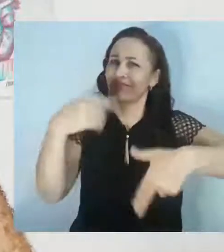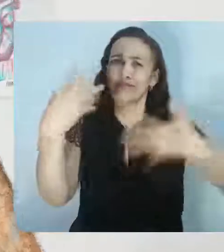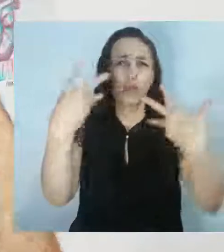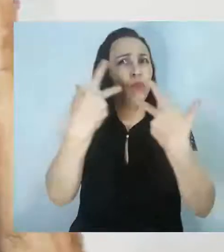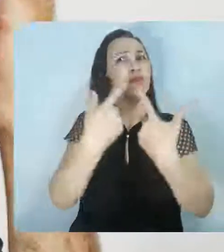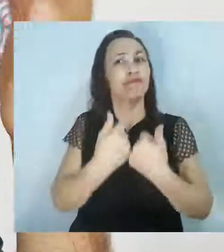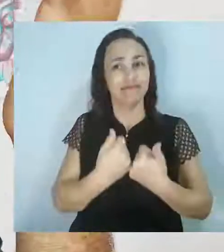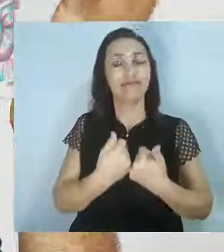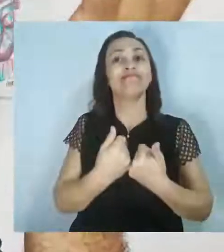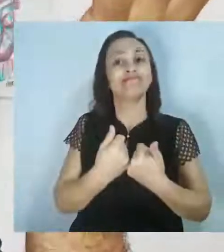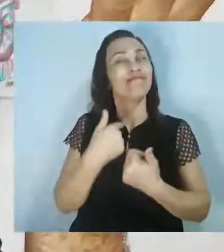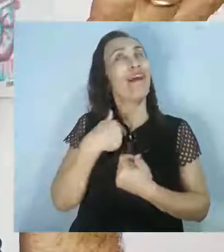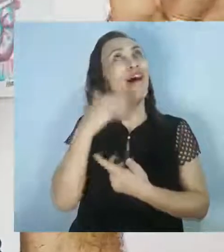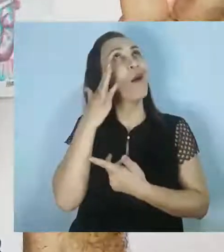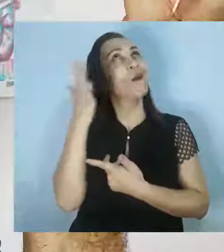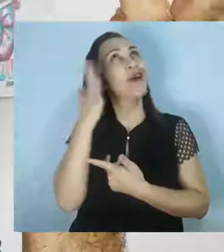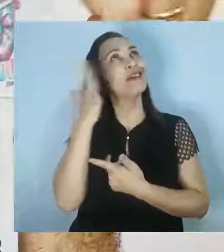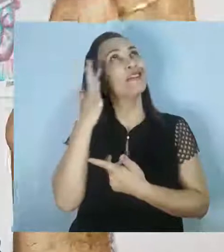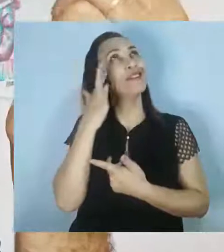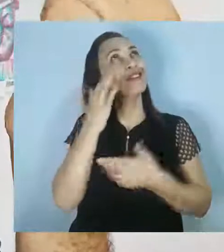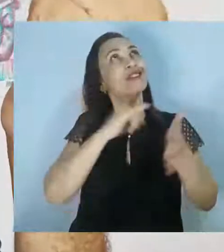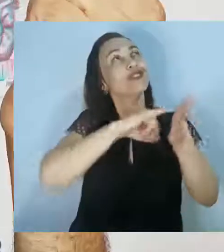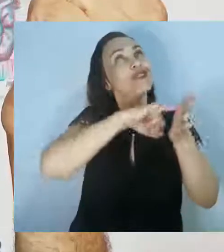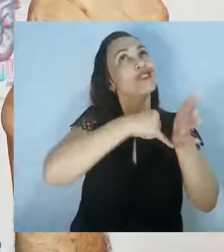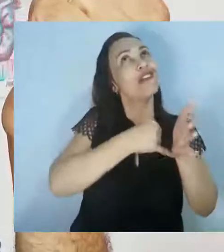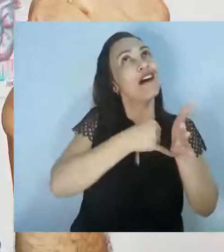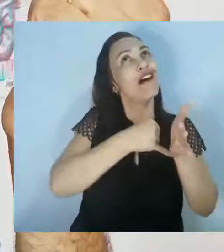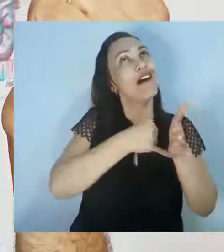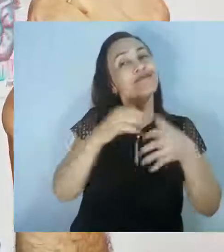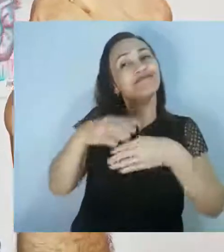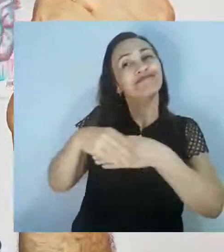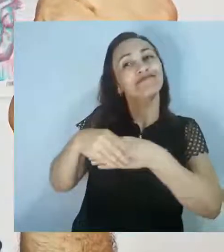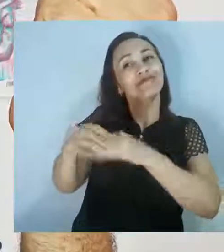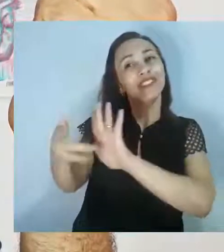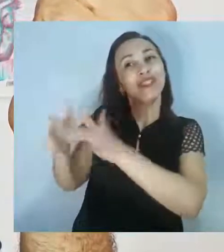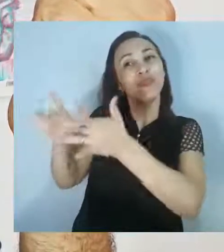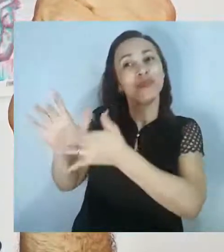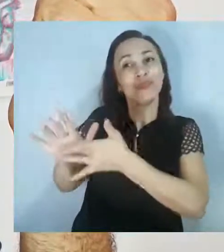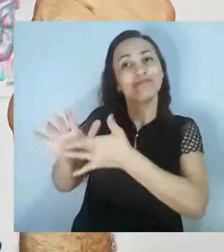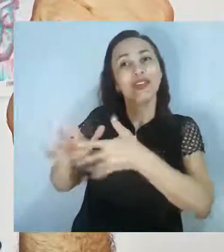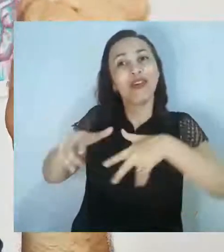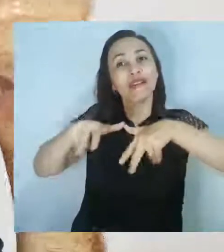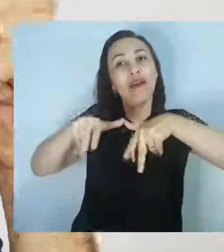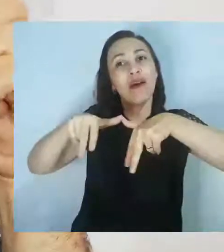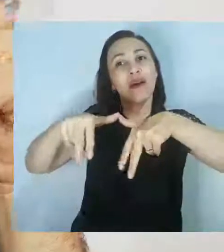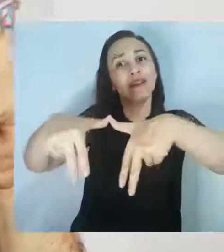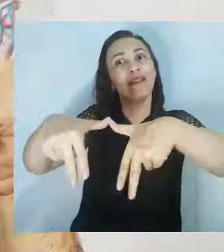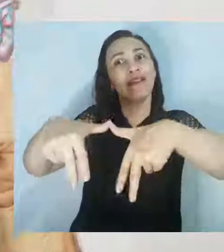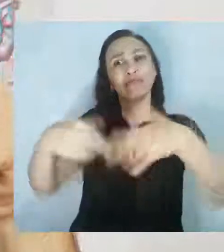linda. Fico imaginando São José segurando Jesus pela mão, andando com Jesus. Olha que bonito.